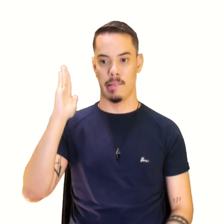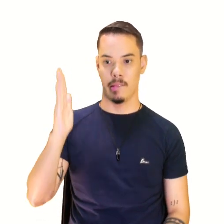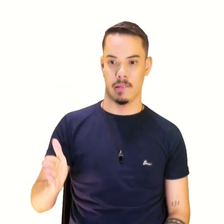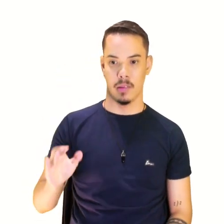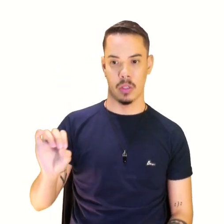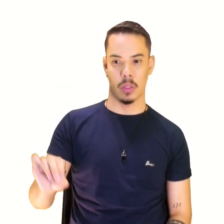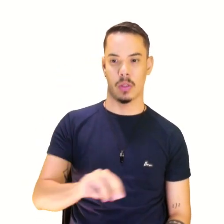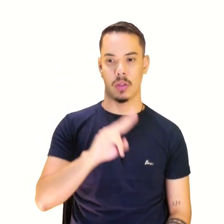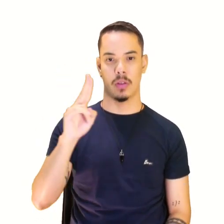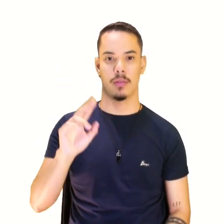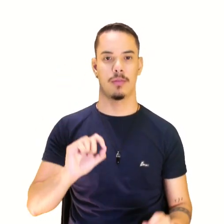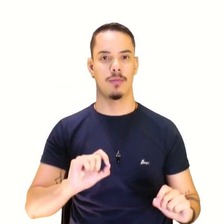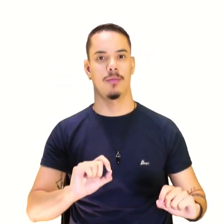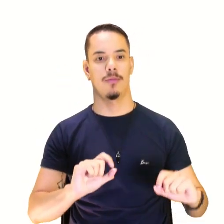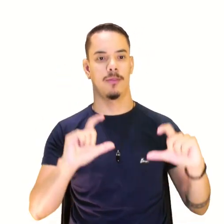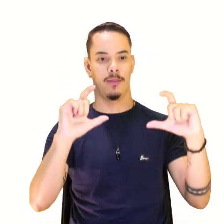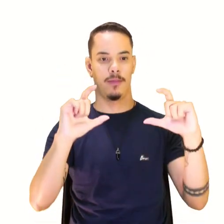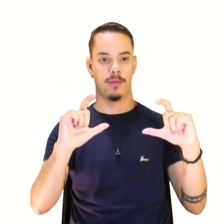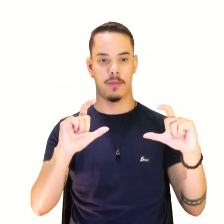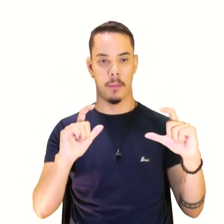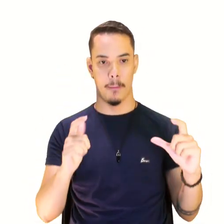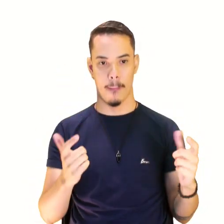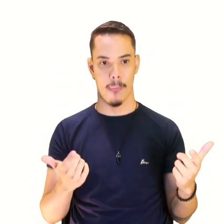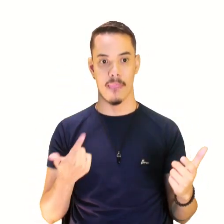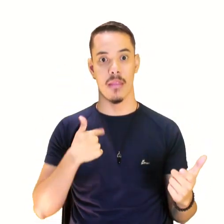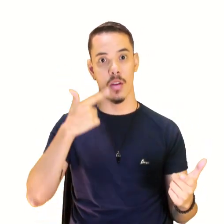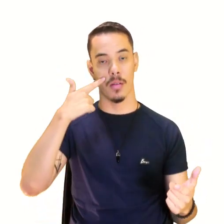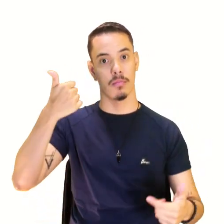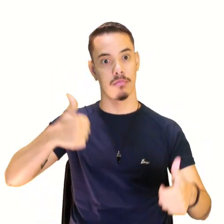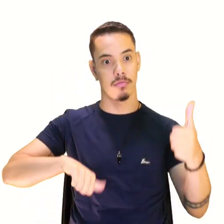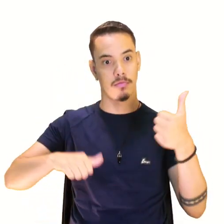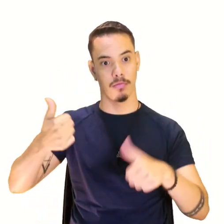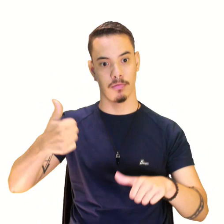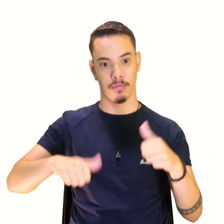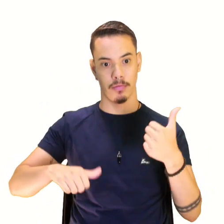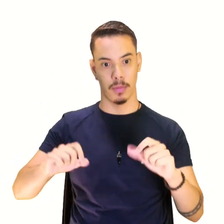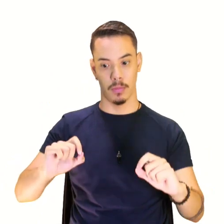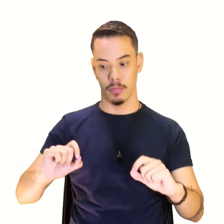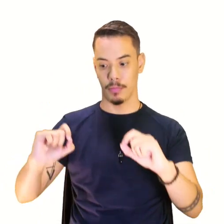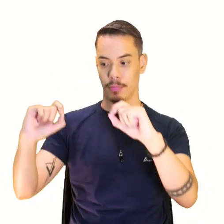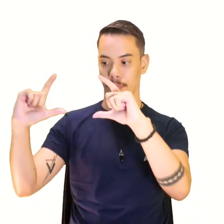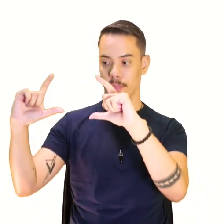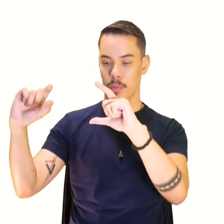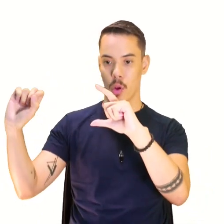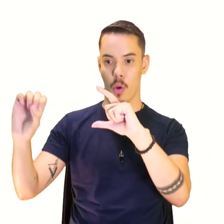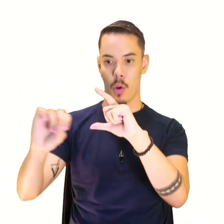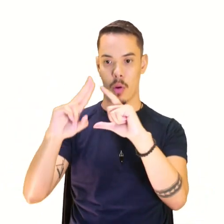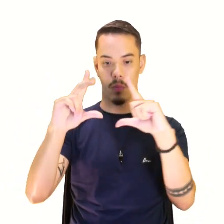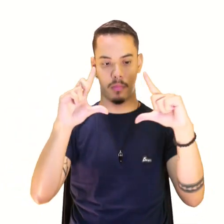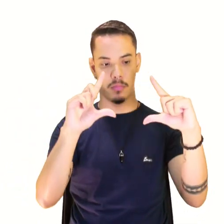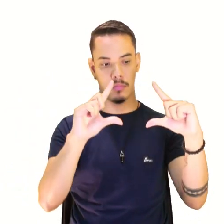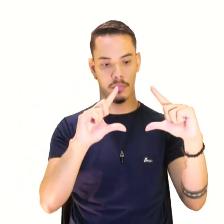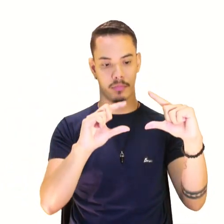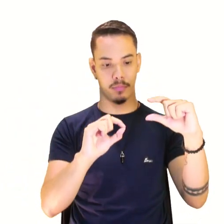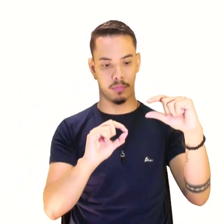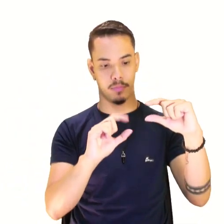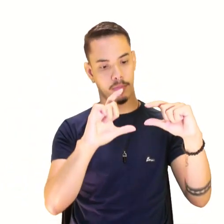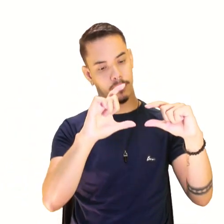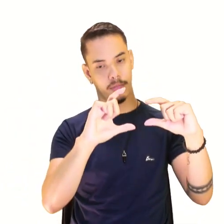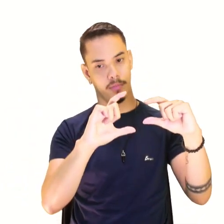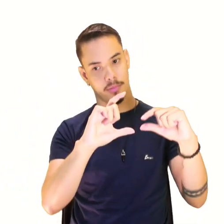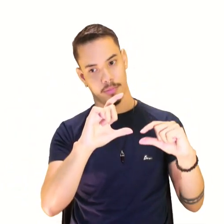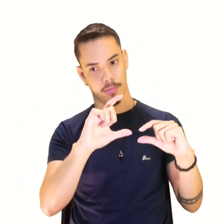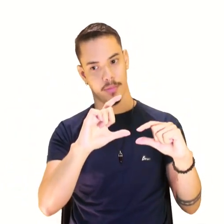ou diretamente proporcionais. Eu vou analisar. Eu aumentei a quantidade de dias. Então,